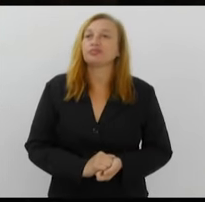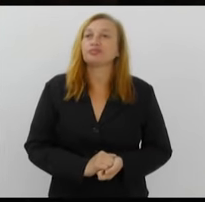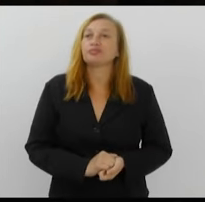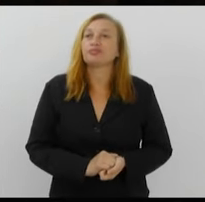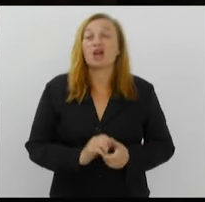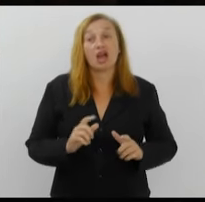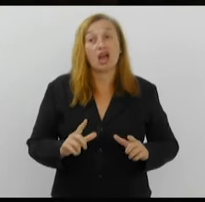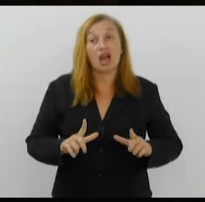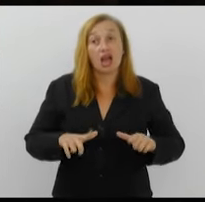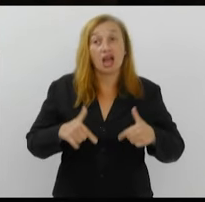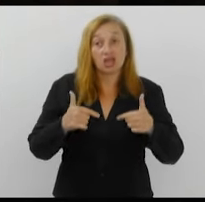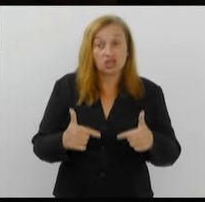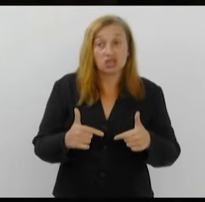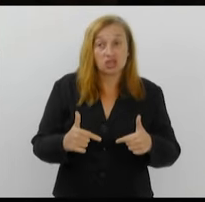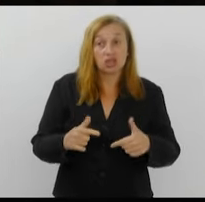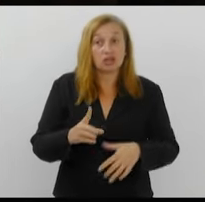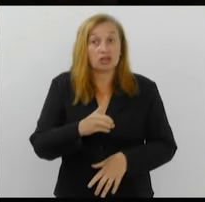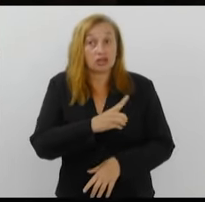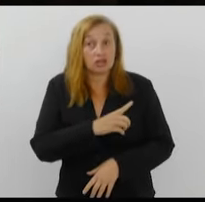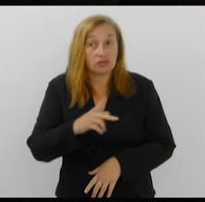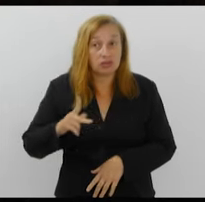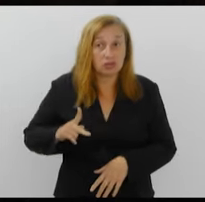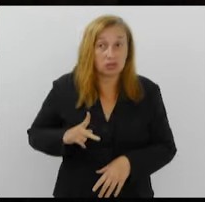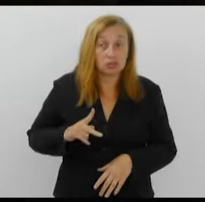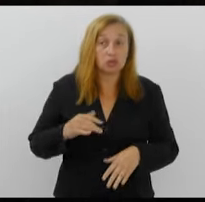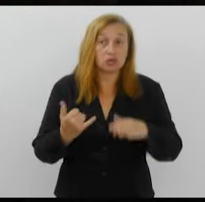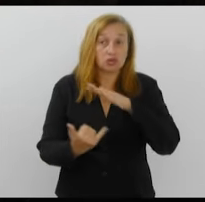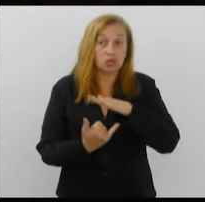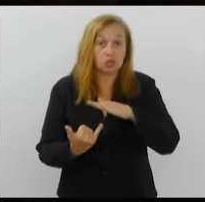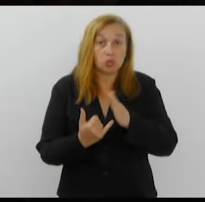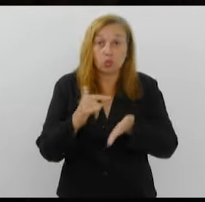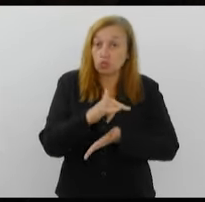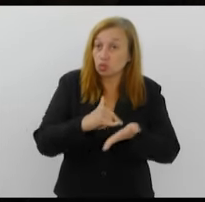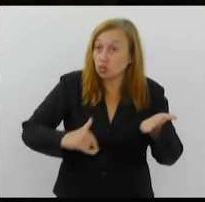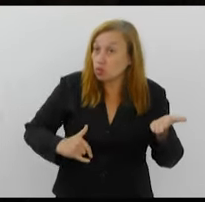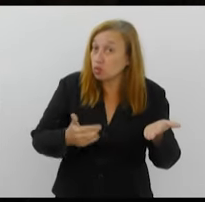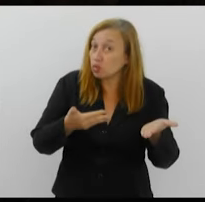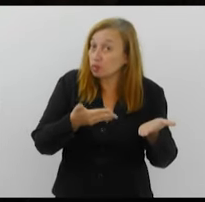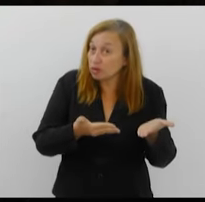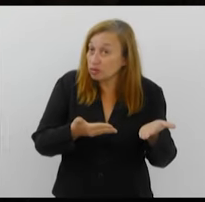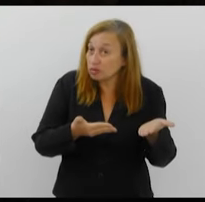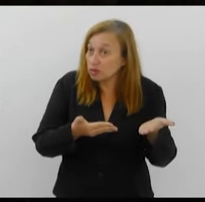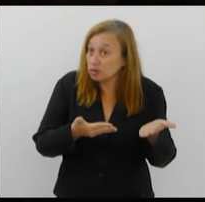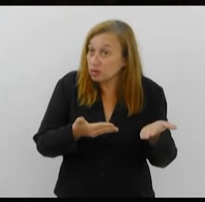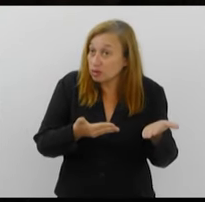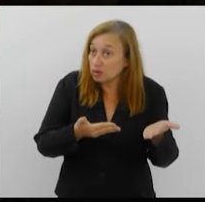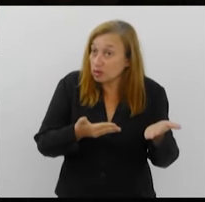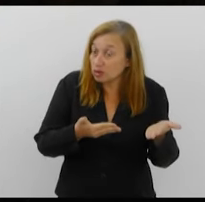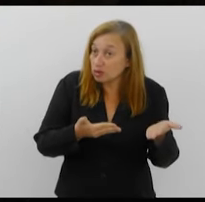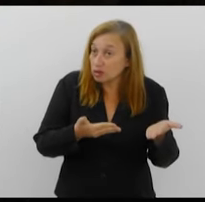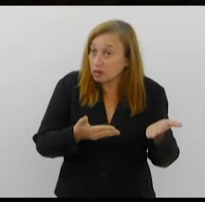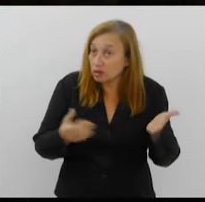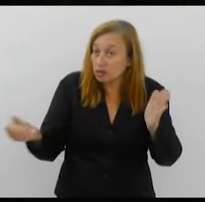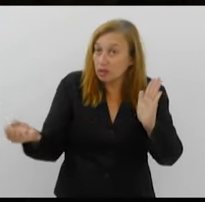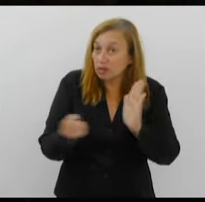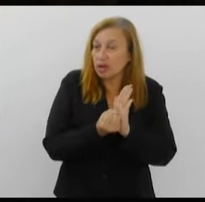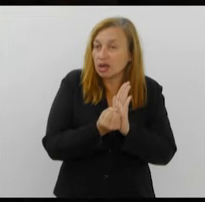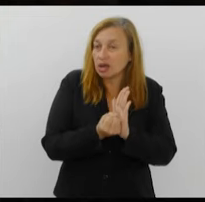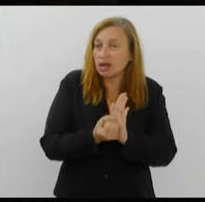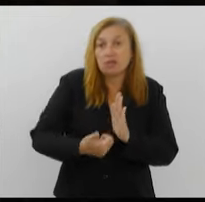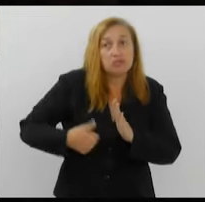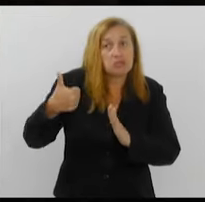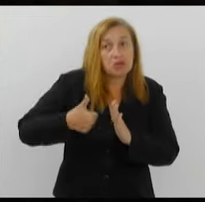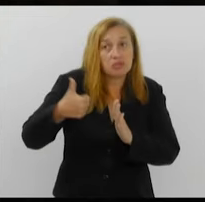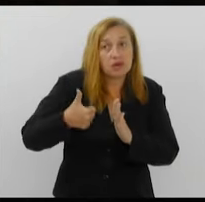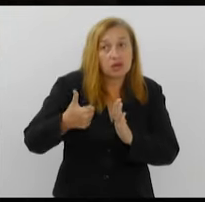de uma instituição como a Defensoria, num documento em que consta a logomarca, em primeiro lugar,